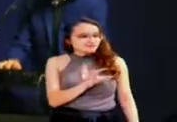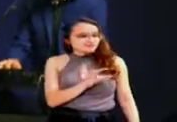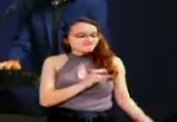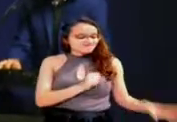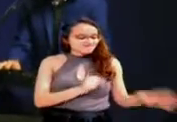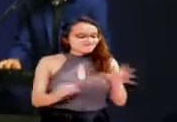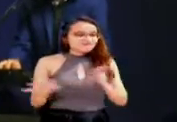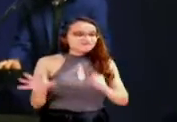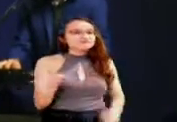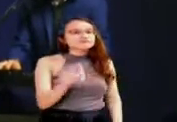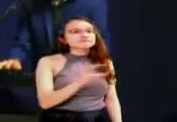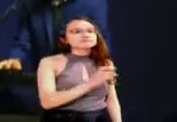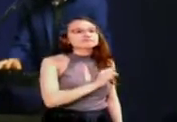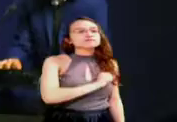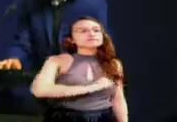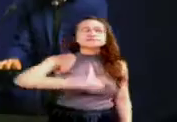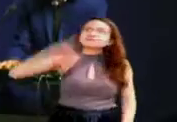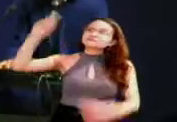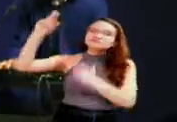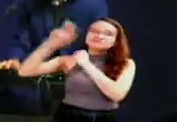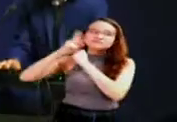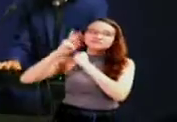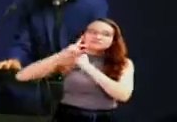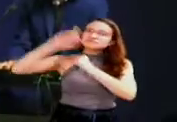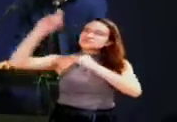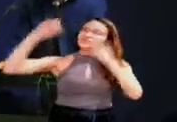amor, nos guarde seu